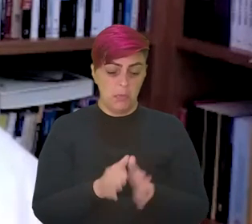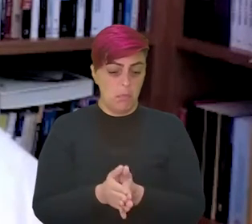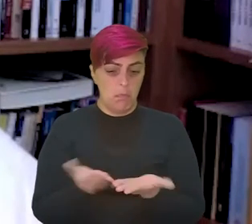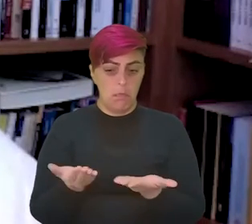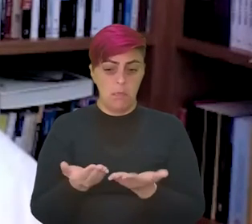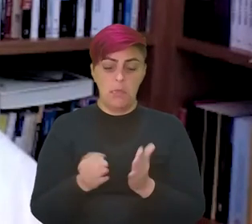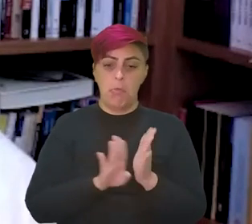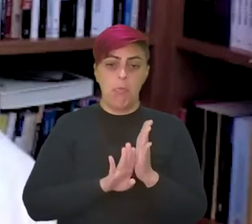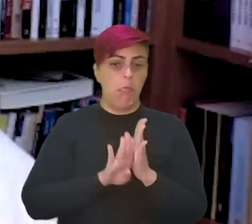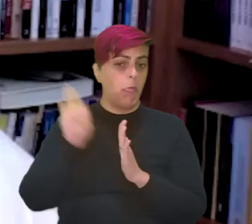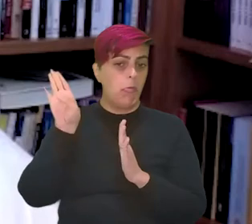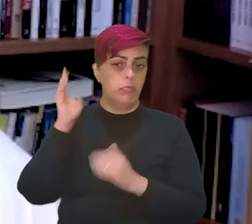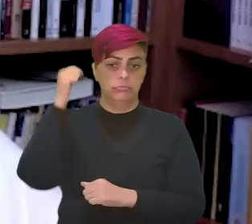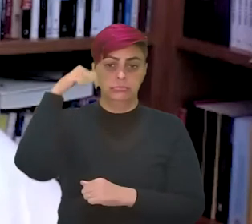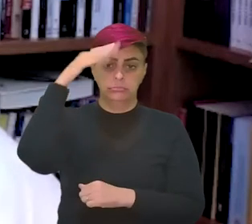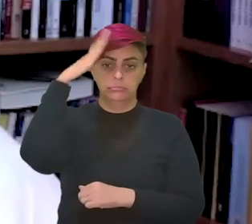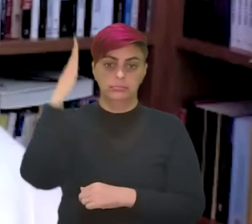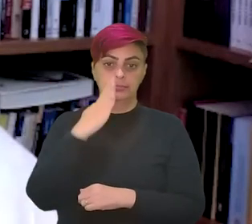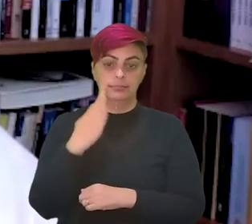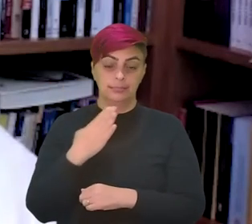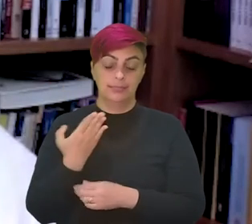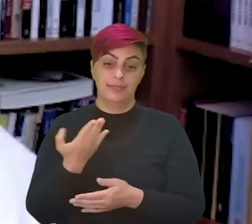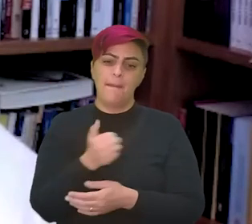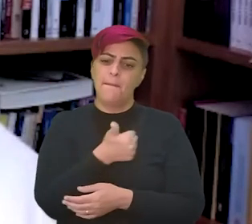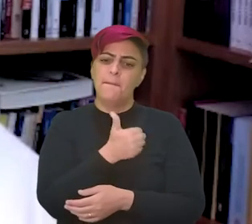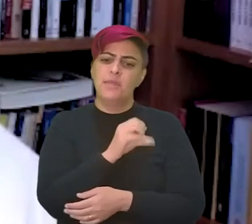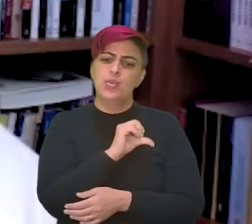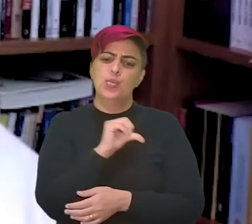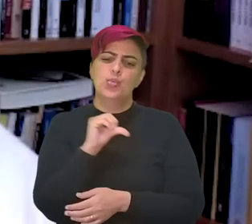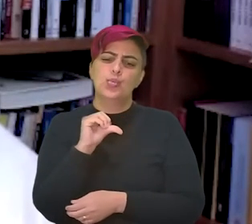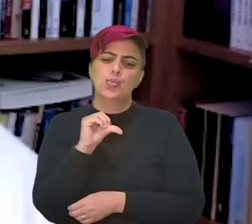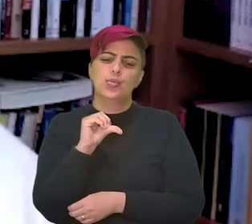grande sucesso no Brasil, né? Muito,